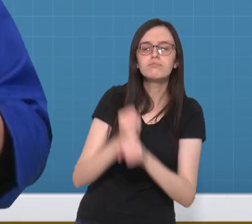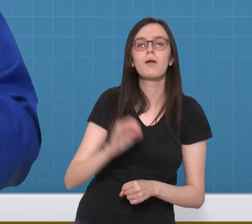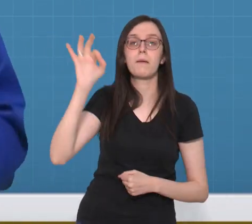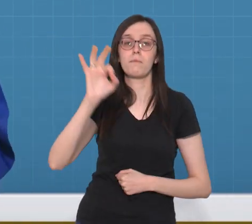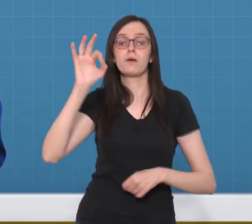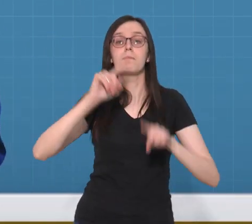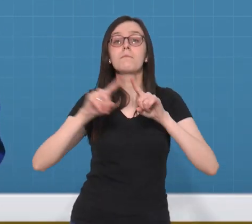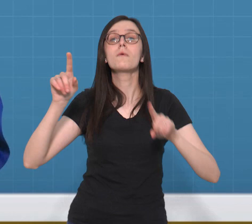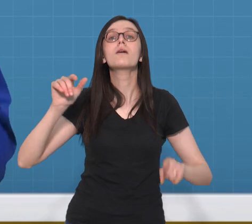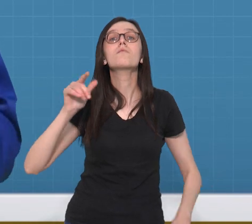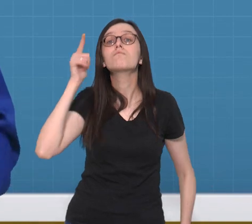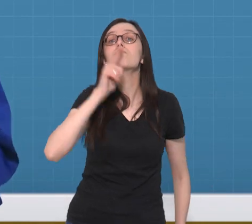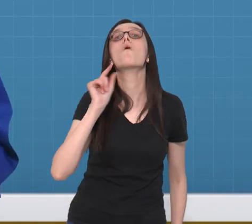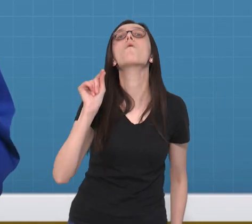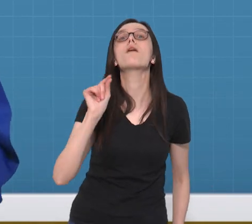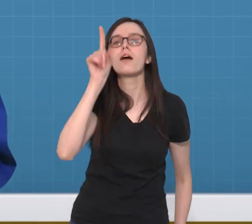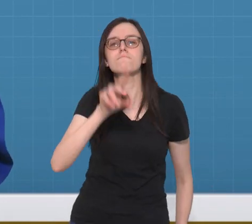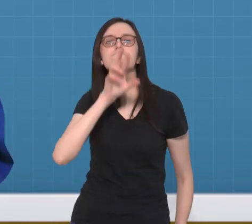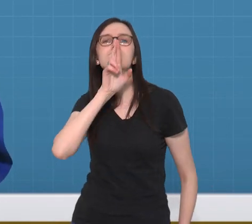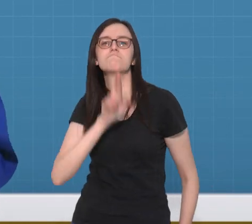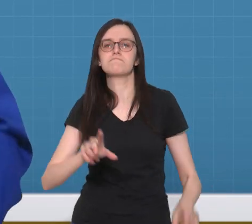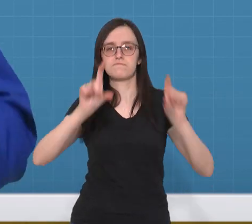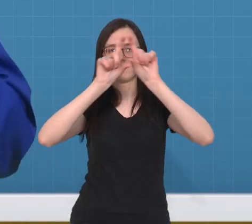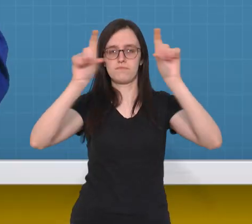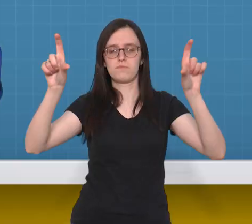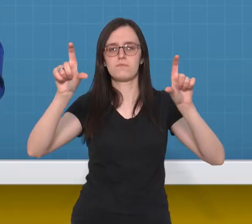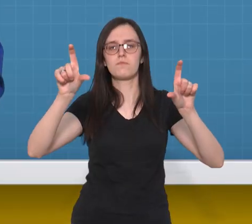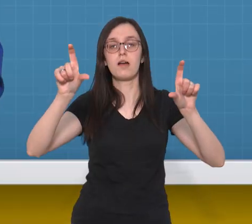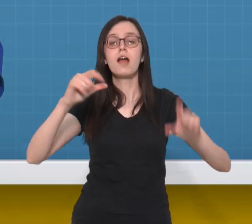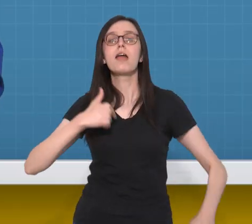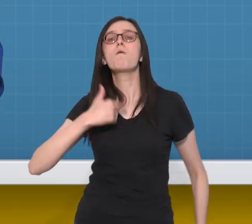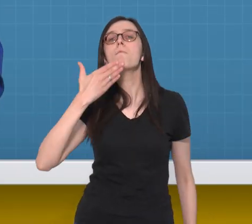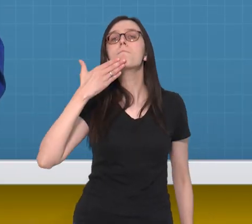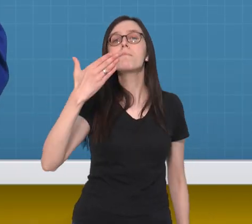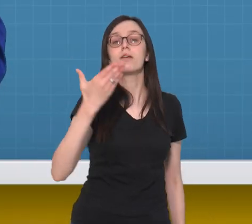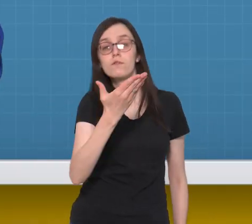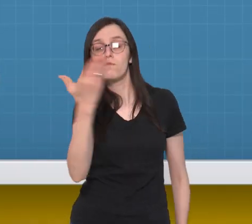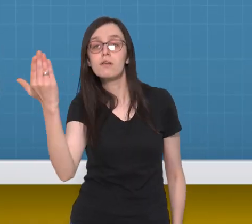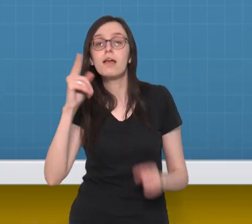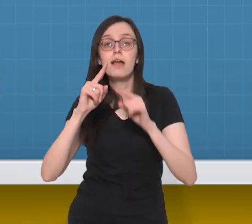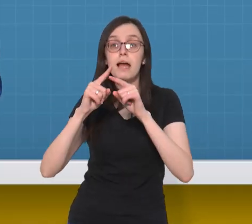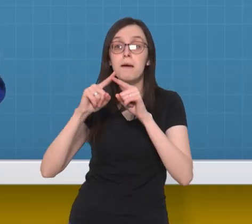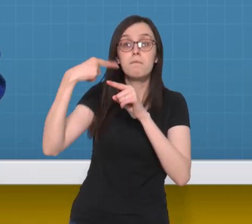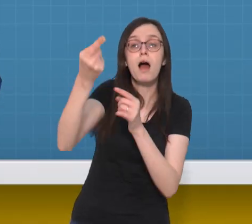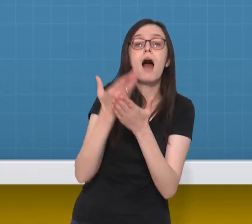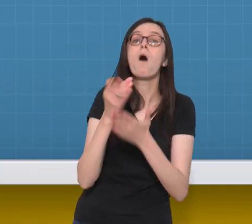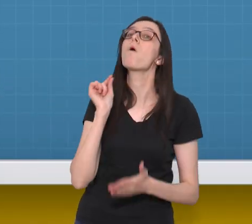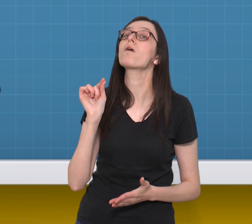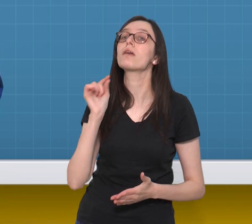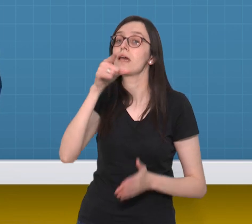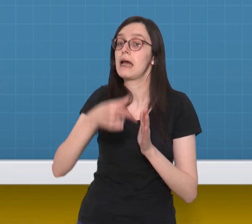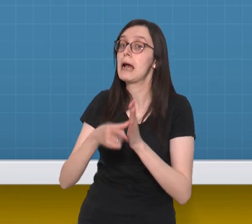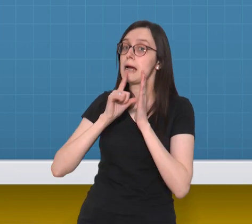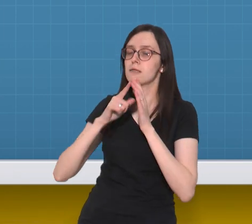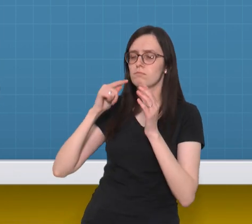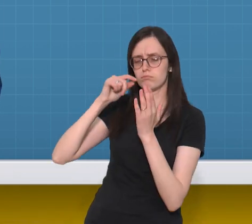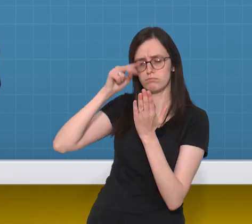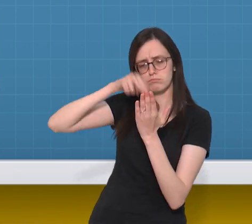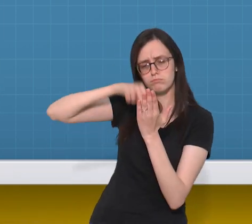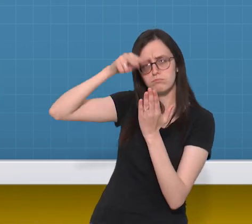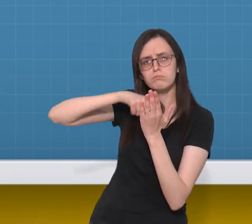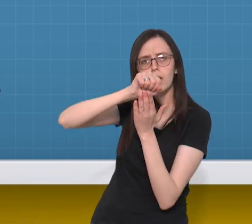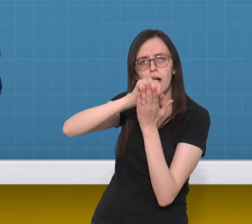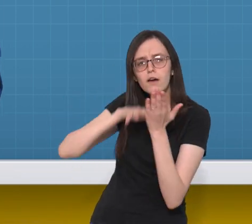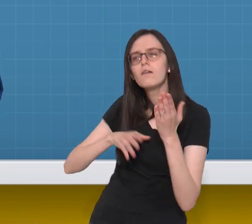porcentagem e, acima de tudo, resolvemos problemas. Meu pedido para vocês, antes da próxima aula, é: consulte as